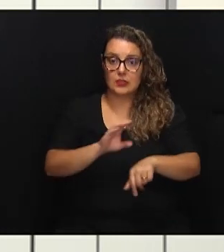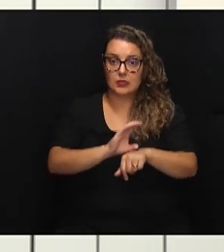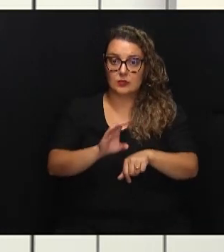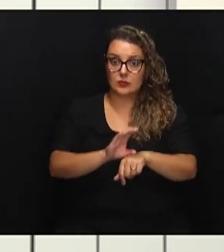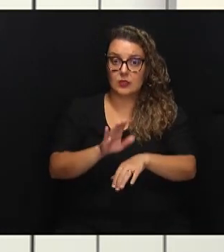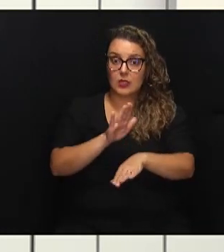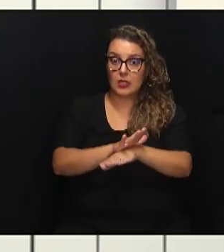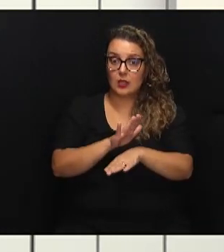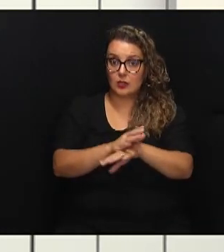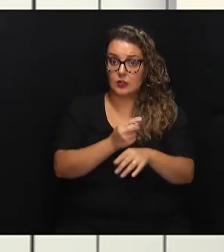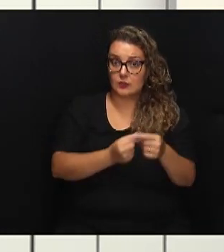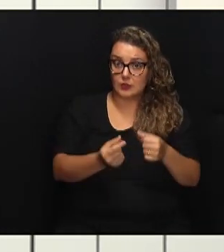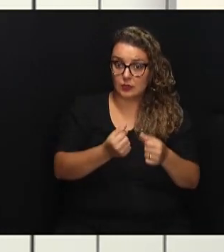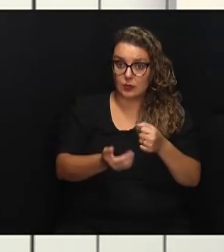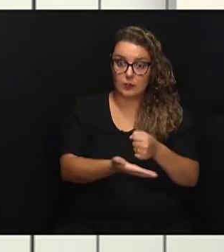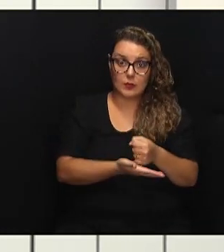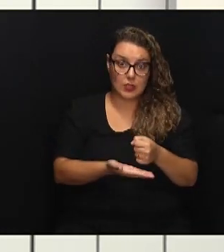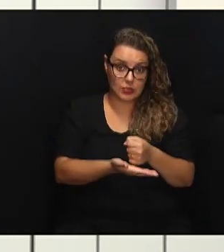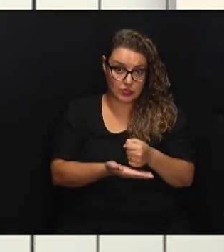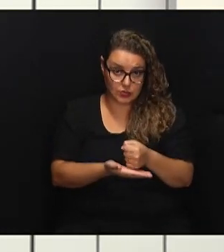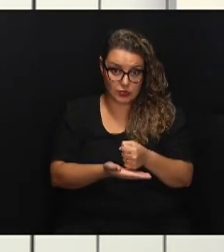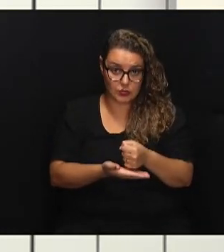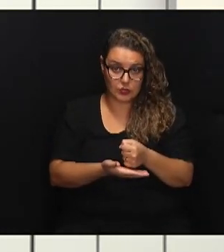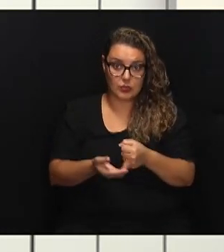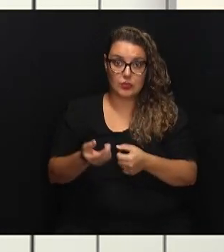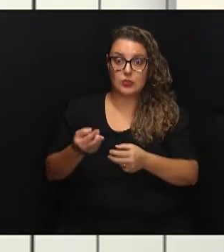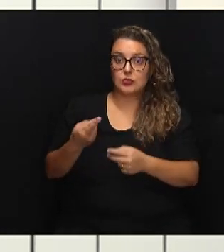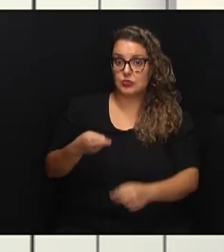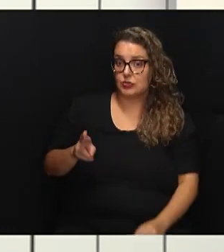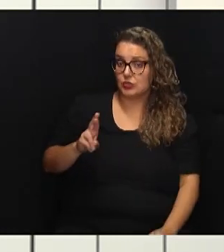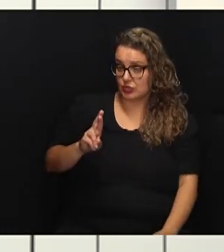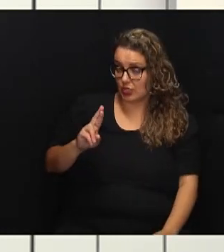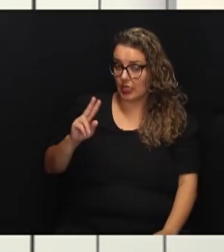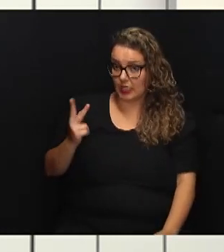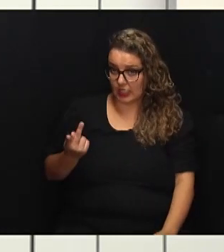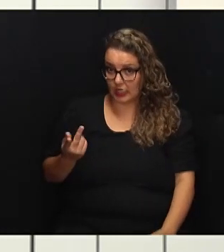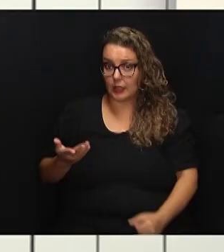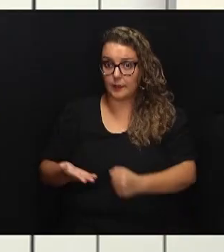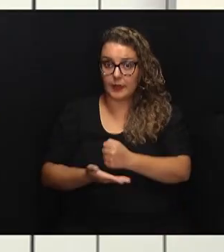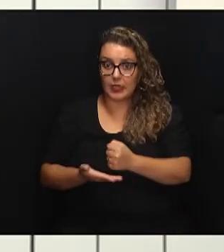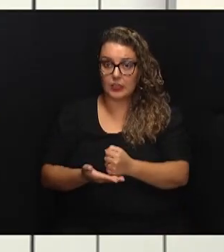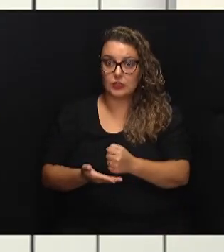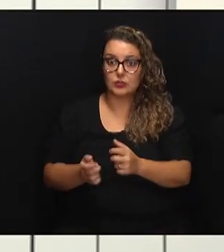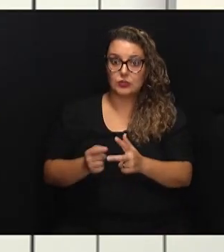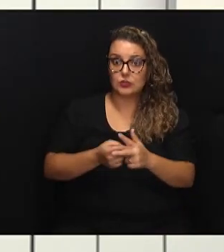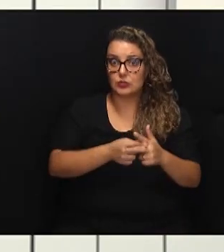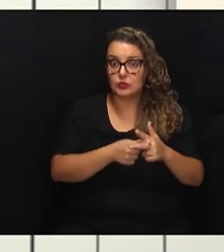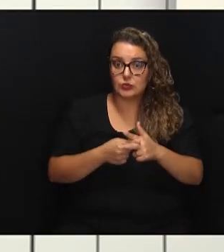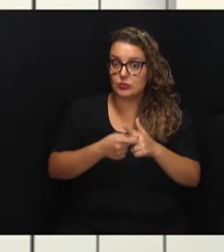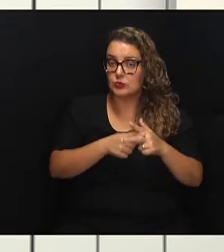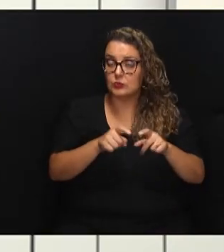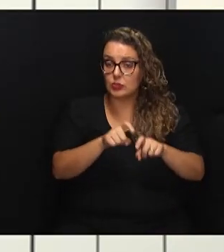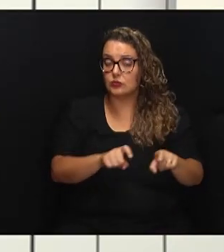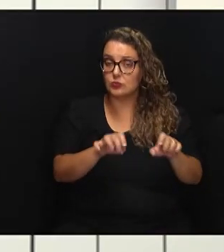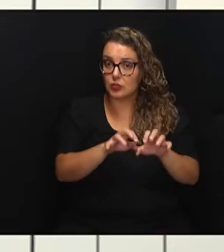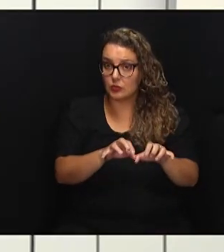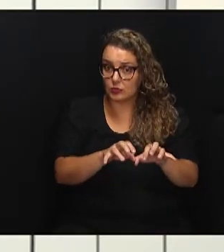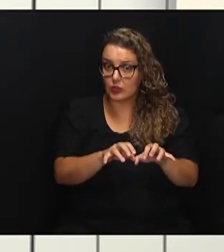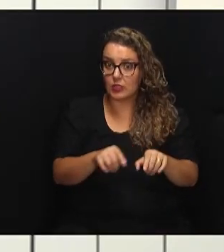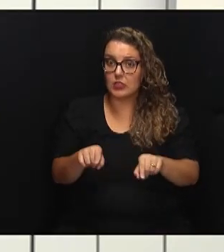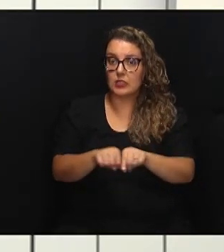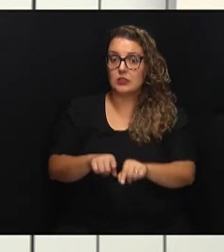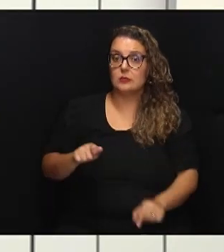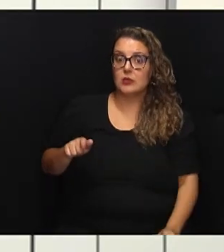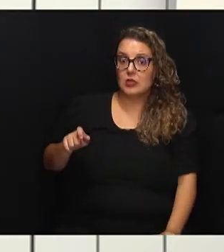auxiliar financeiro básico, de recursos humanos básico, manutenção de computadores e agente